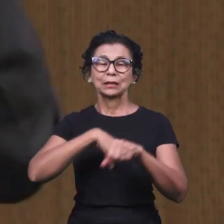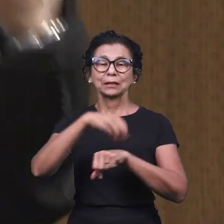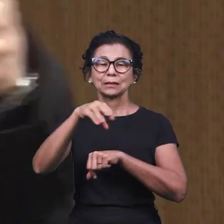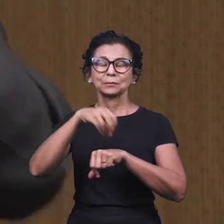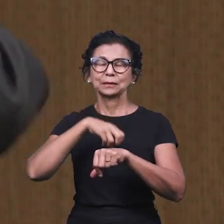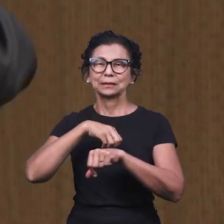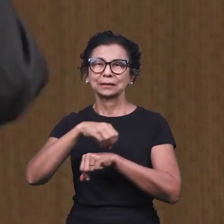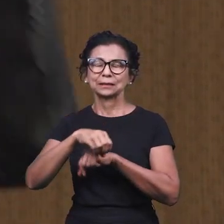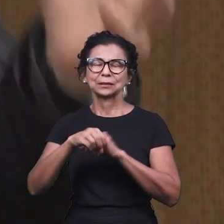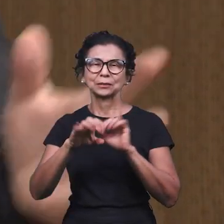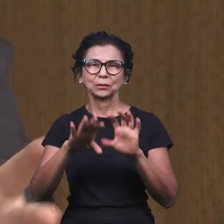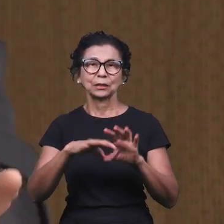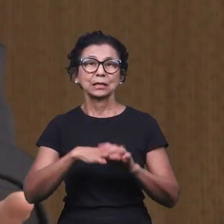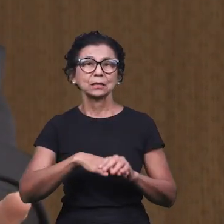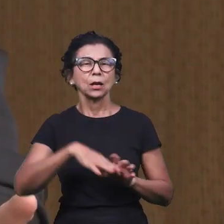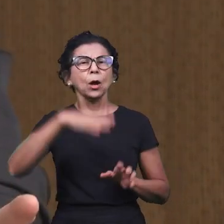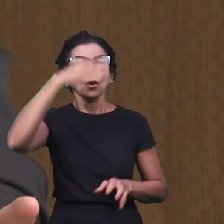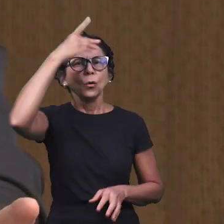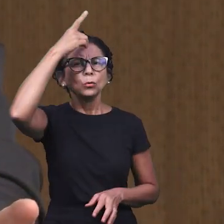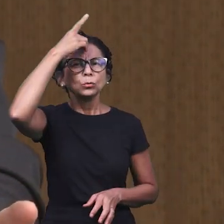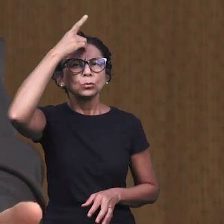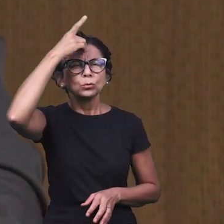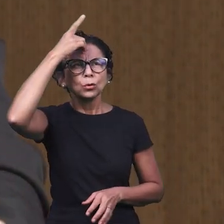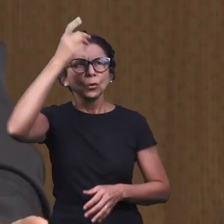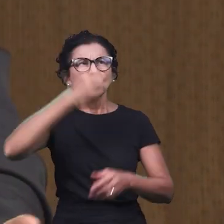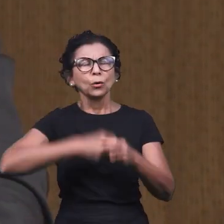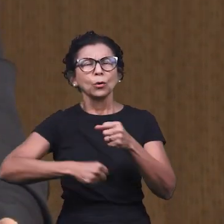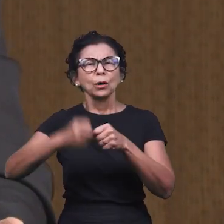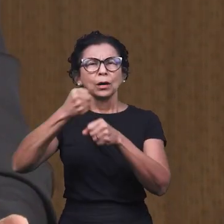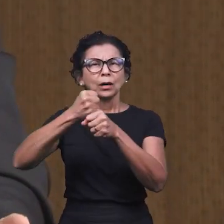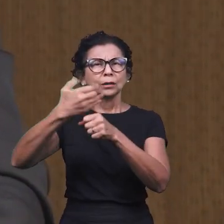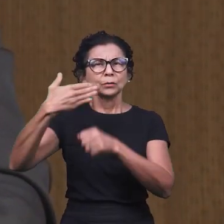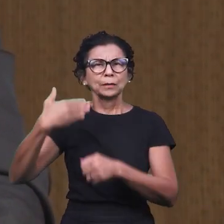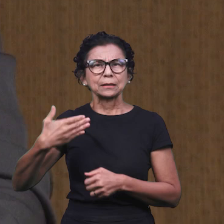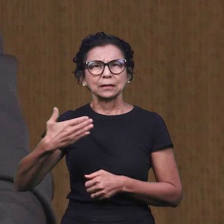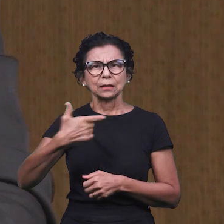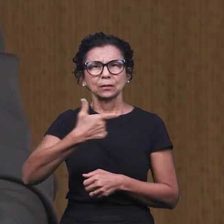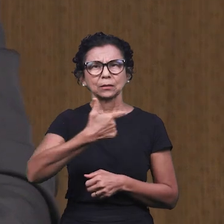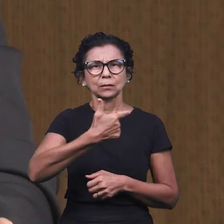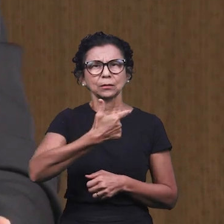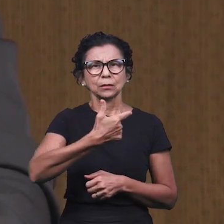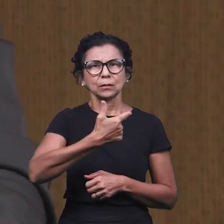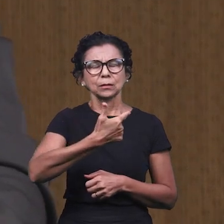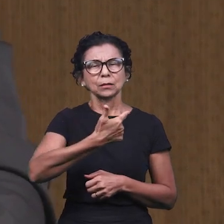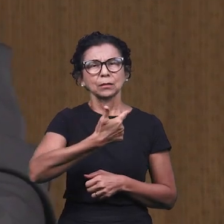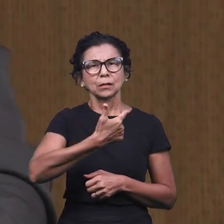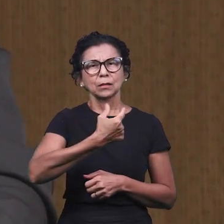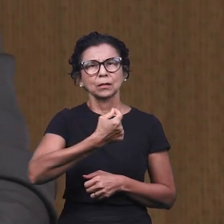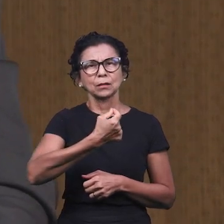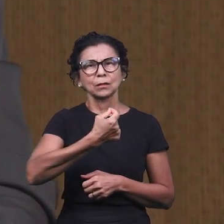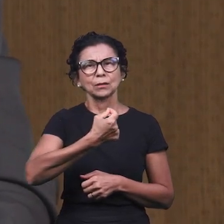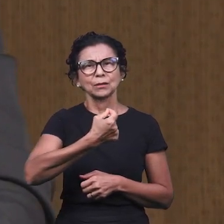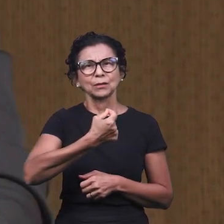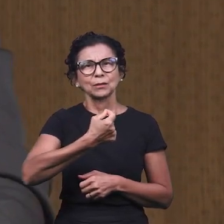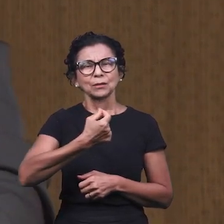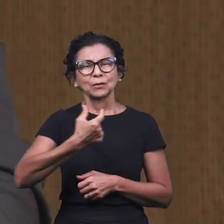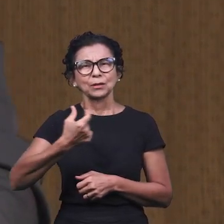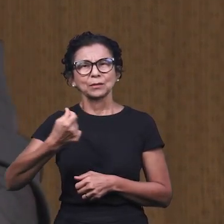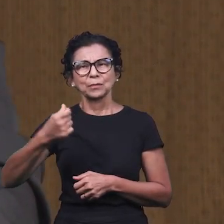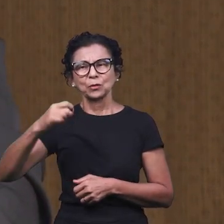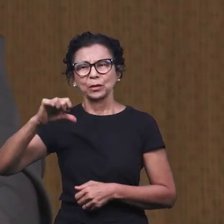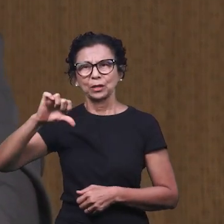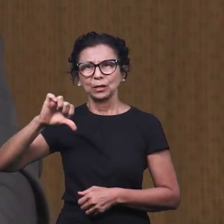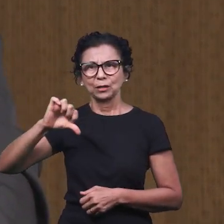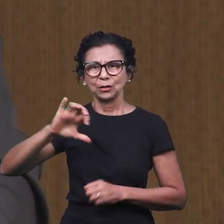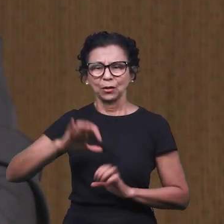igrejas, né? Ou tantas quantas quiserem receber Aí a banda C é um sinal